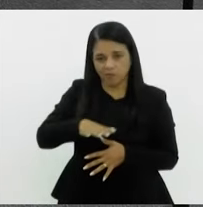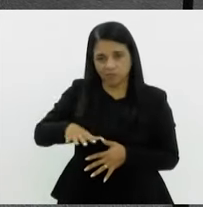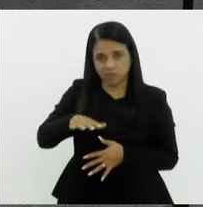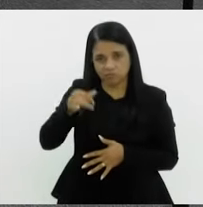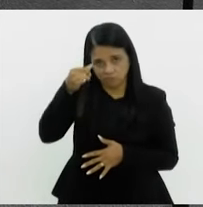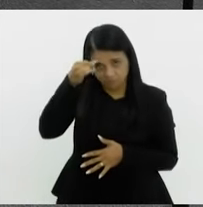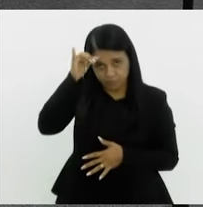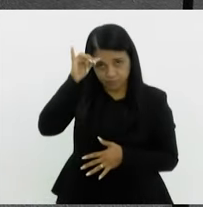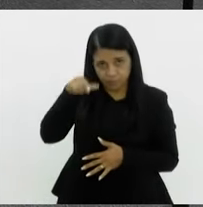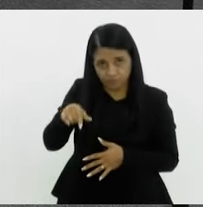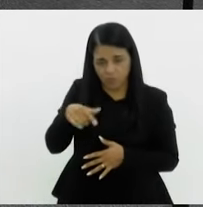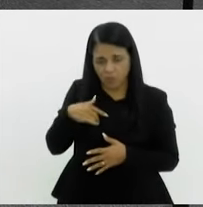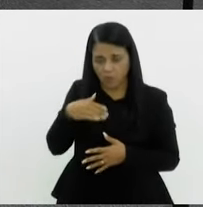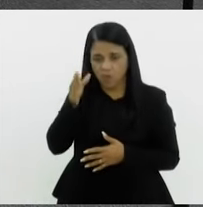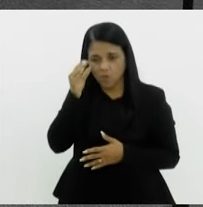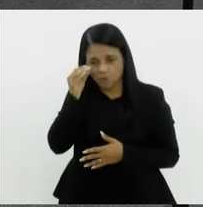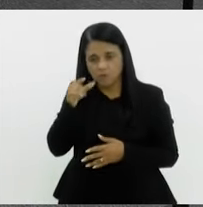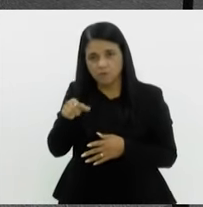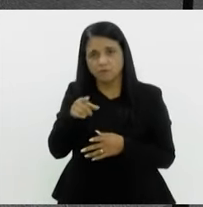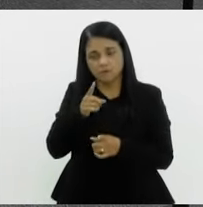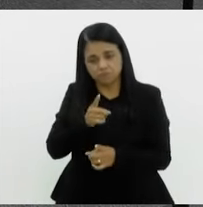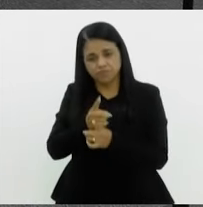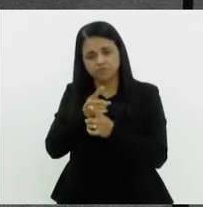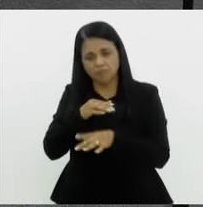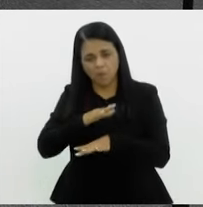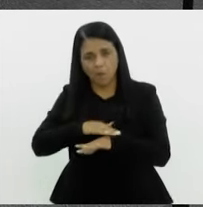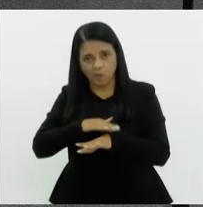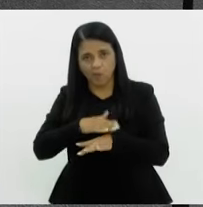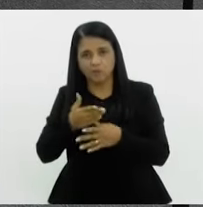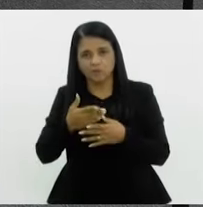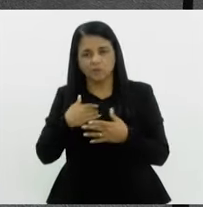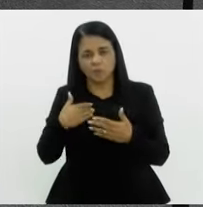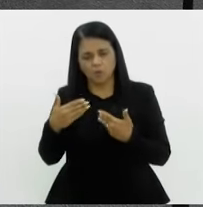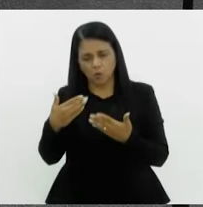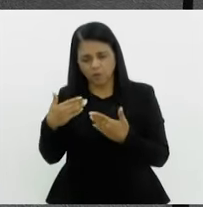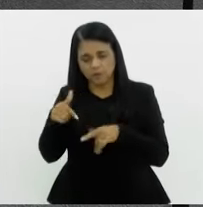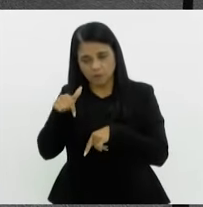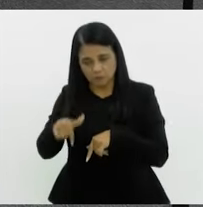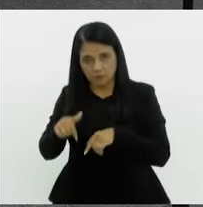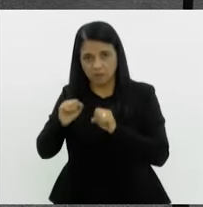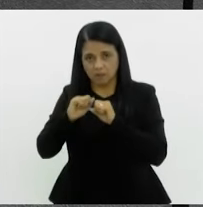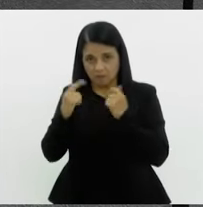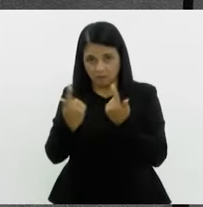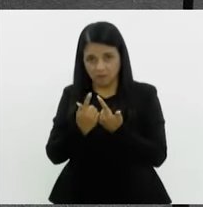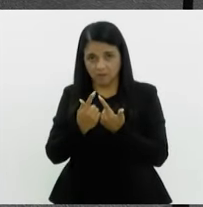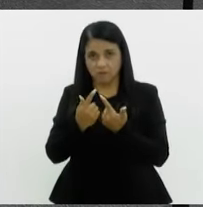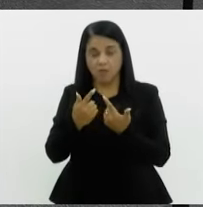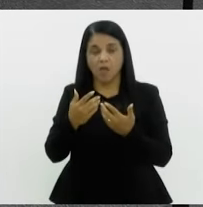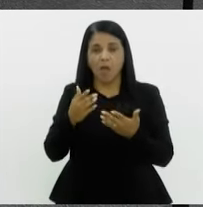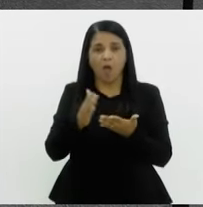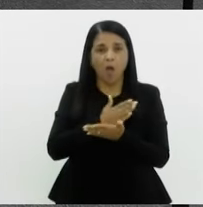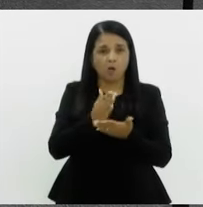podemos observar, o senhor mesmo identificou lá no momento, e depois conversamos aqui na casa, algumas plantações,